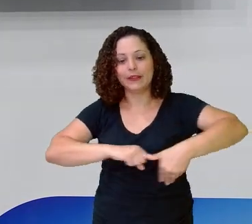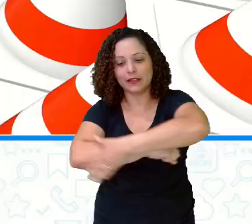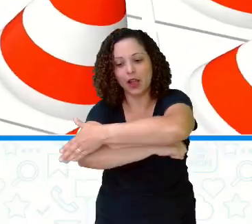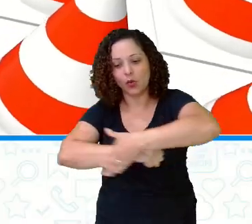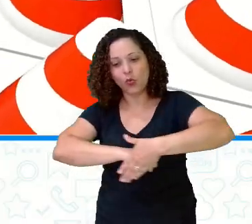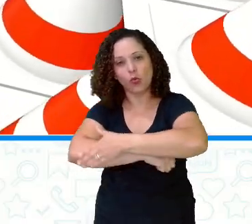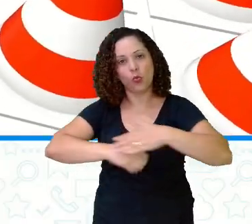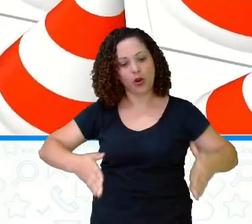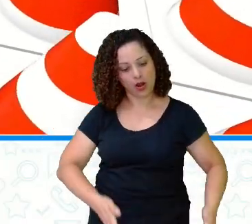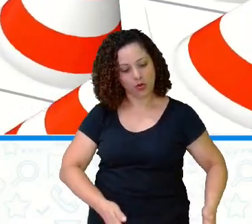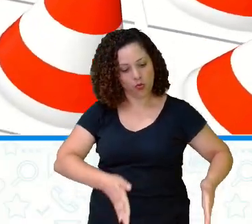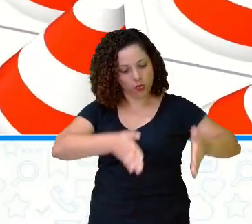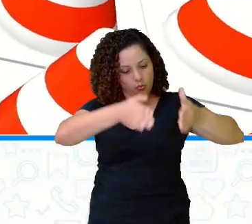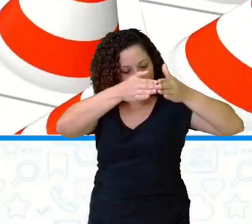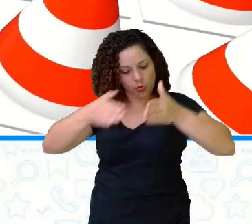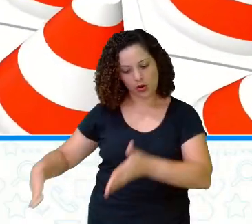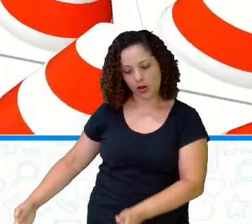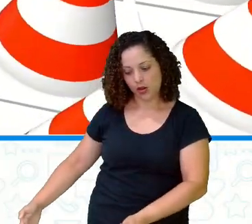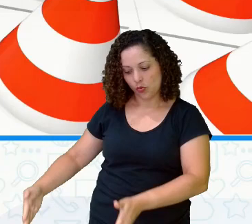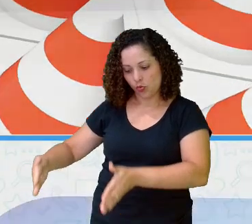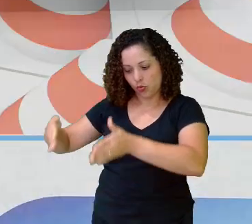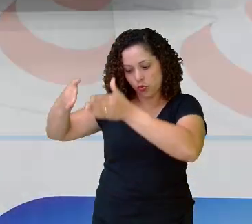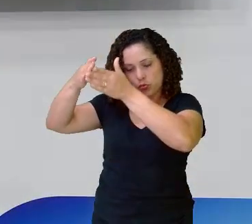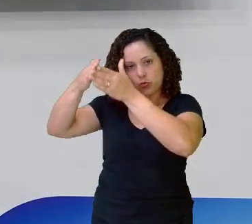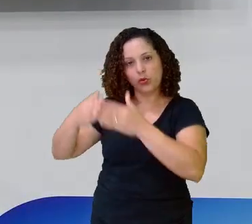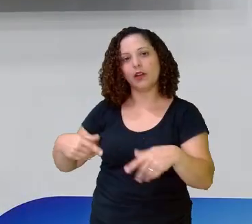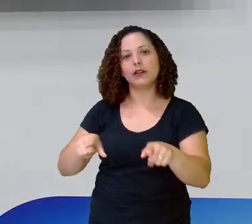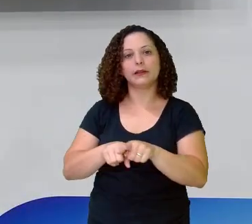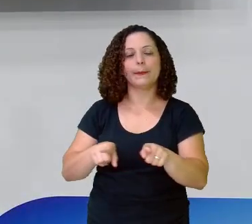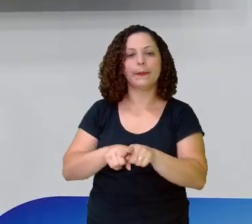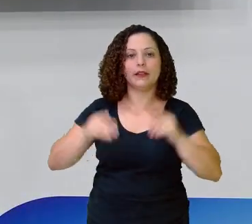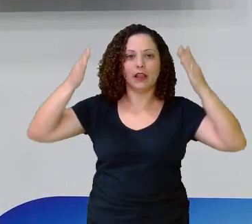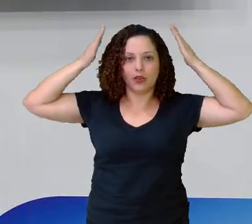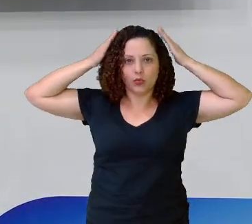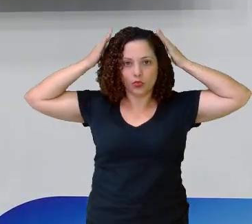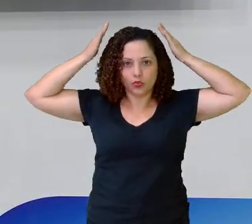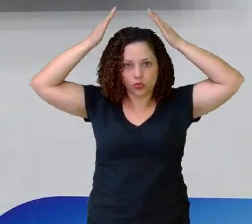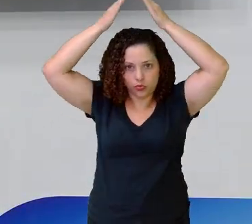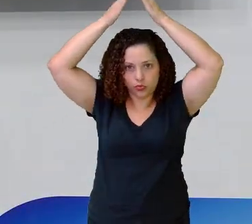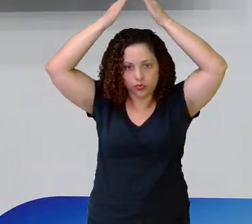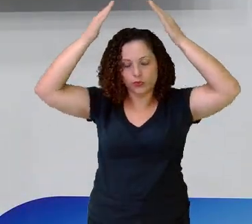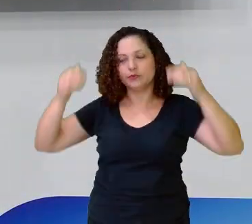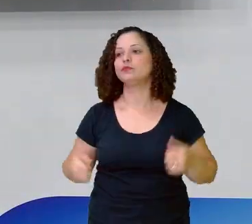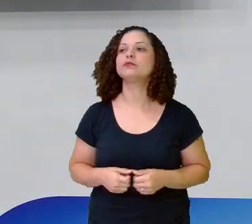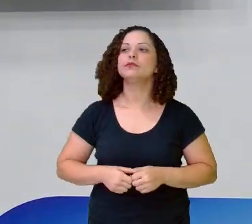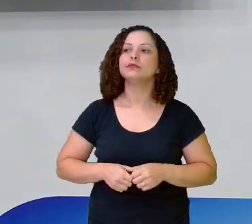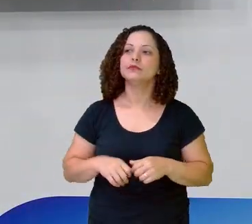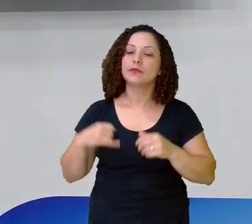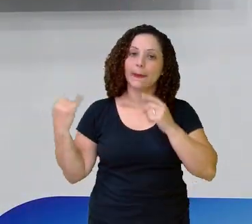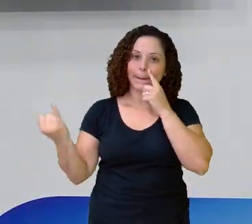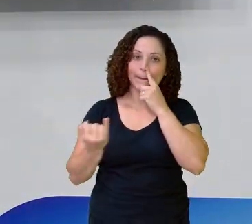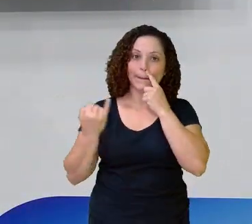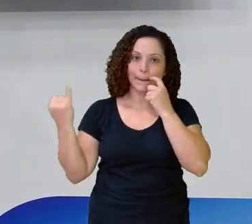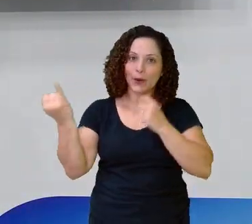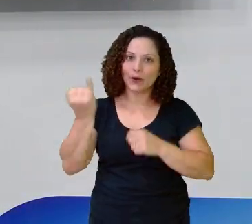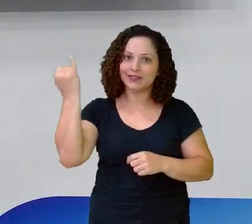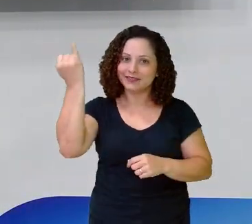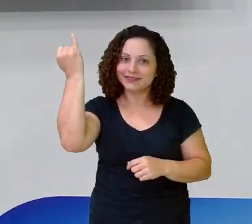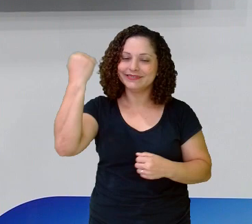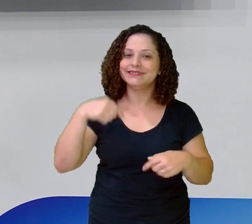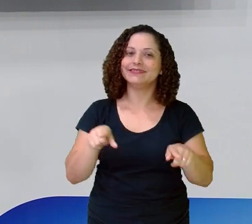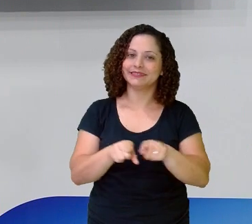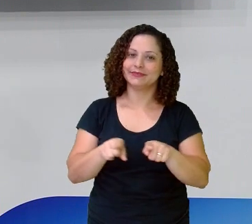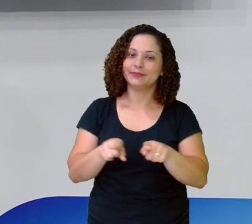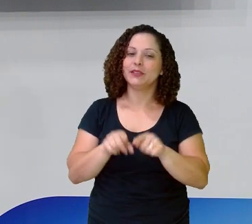nos chapéus, né? De aniversário, por exemplo. Um importantíssimo que eu não posso deixar de